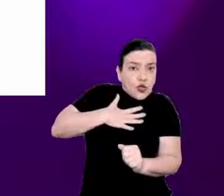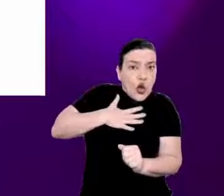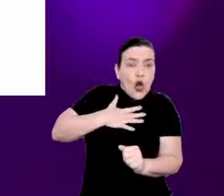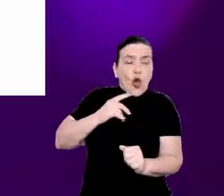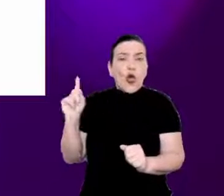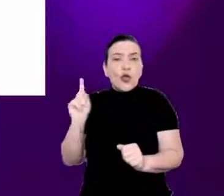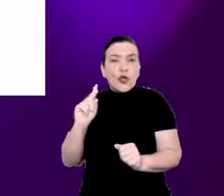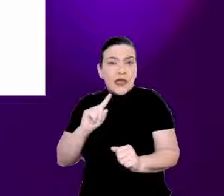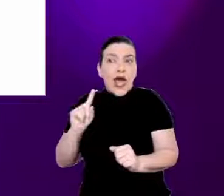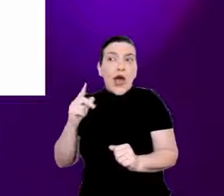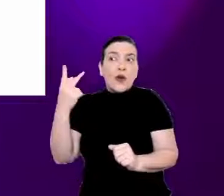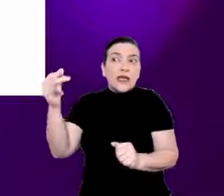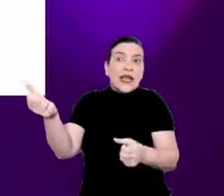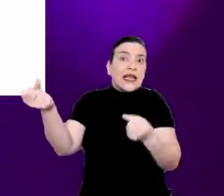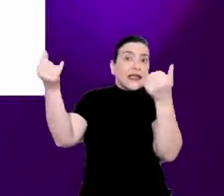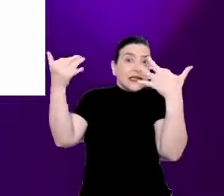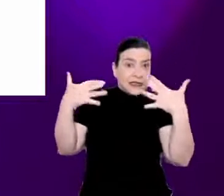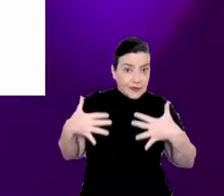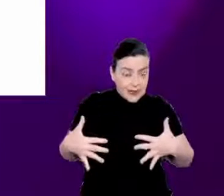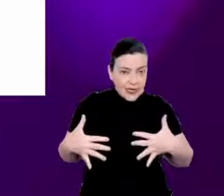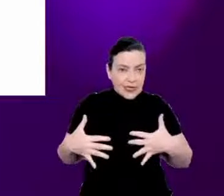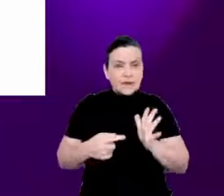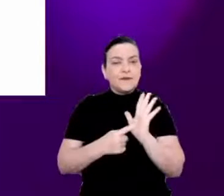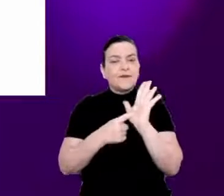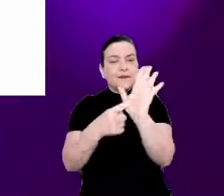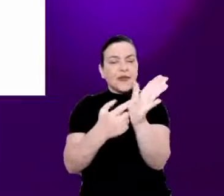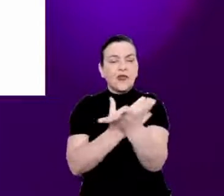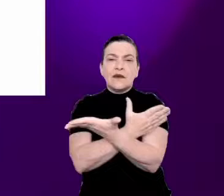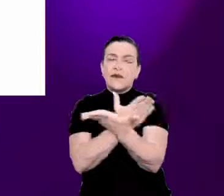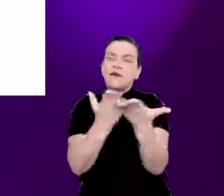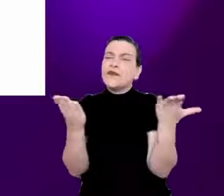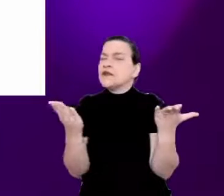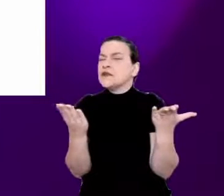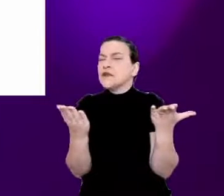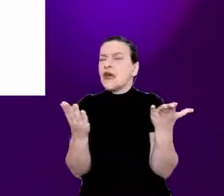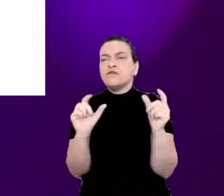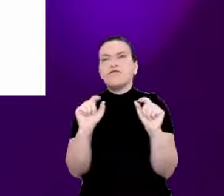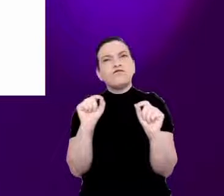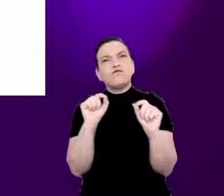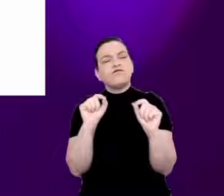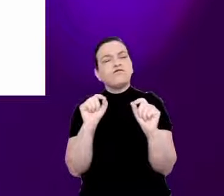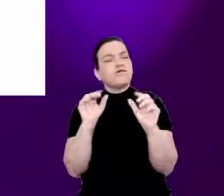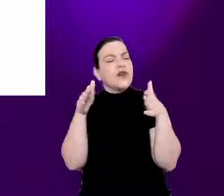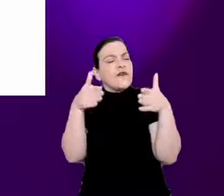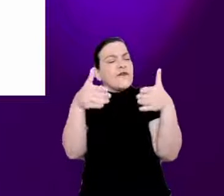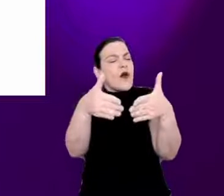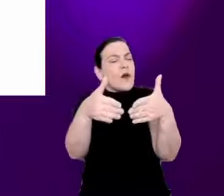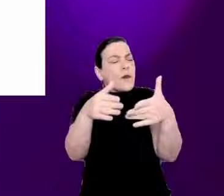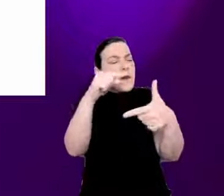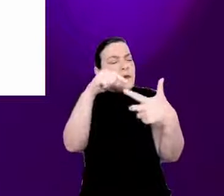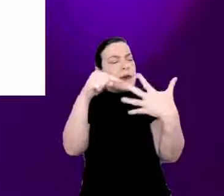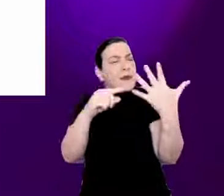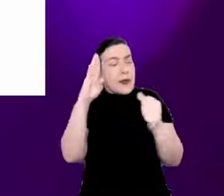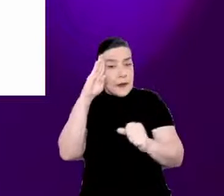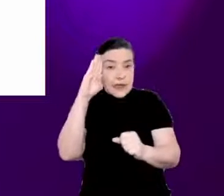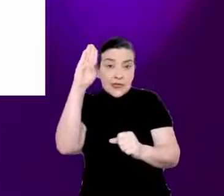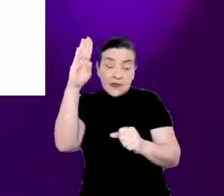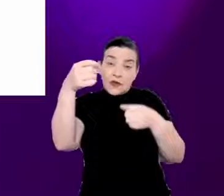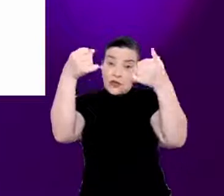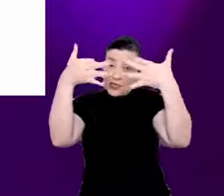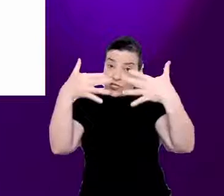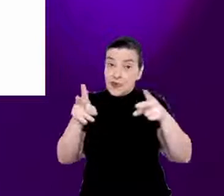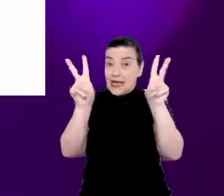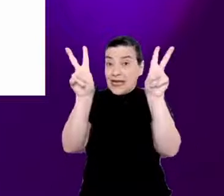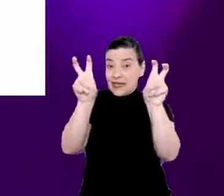relatando. Então, aqui, trazendo para vocês, quais são os direcionadores mais comuns quando a gente fala de PRANS,